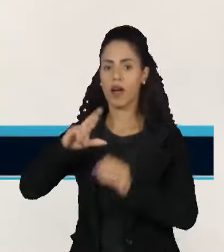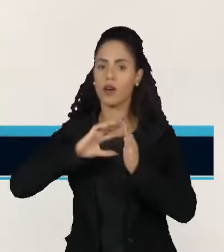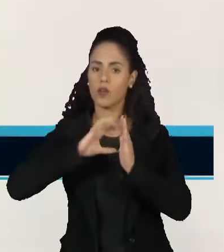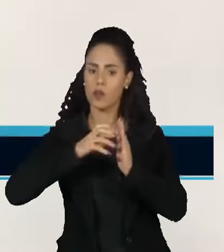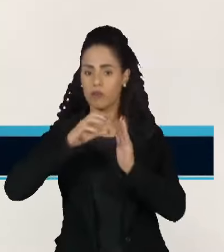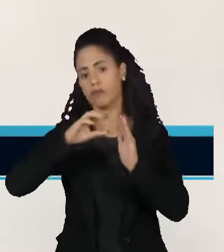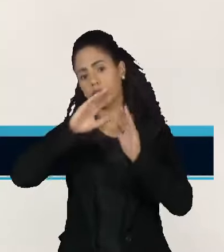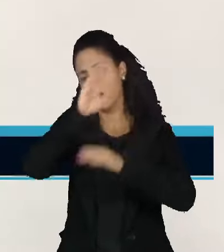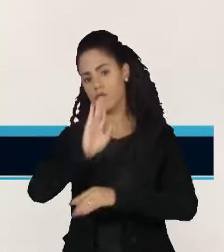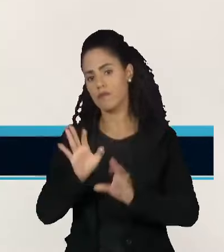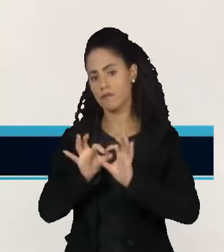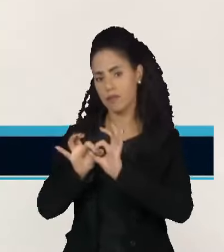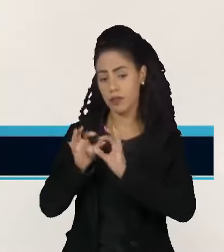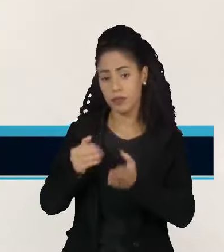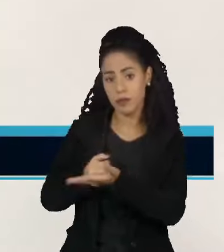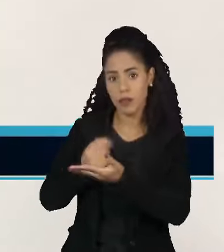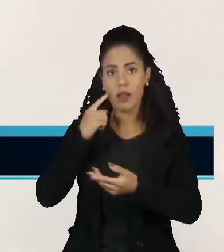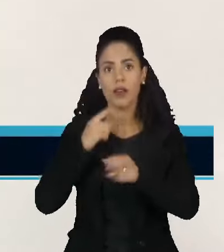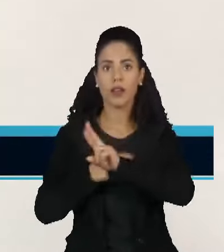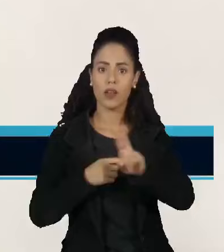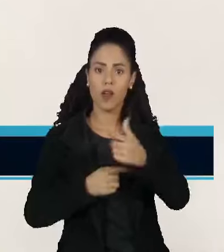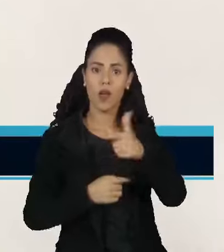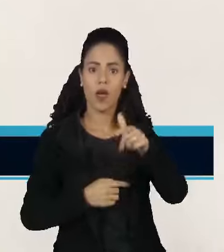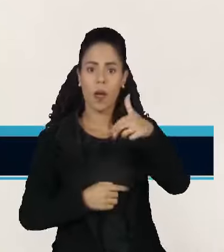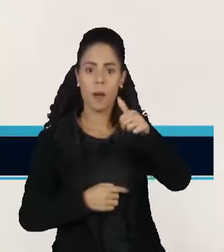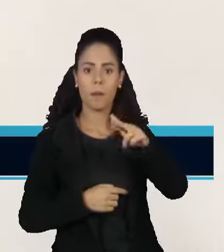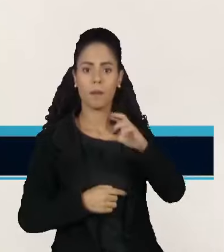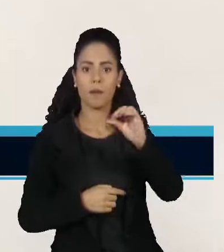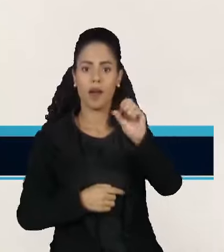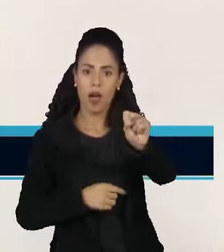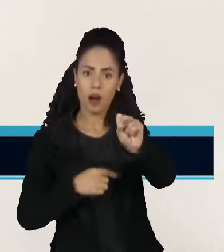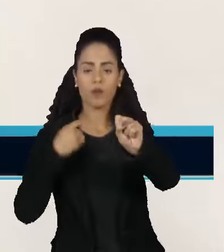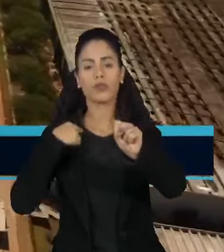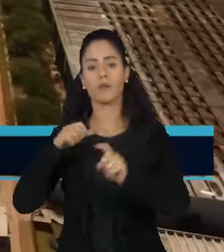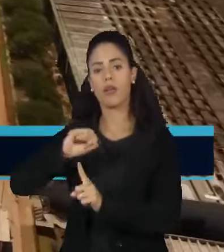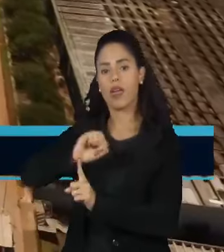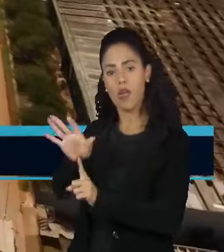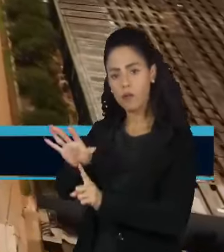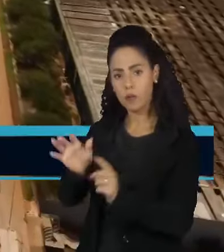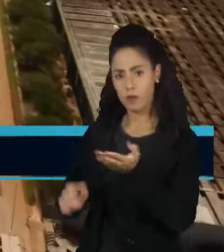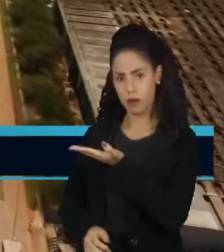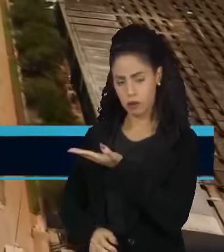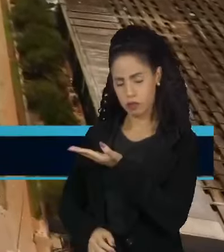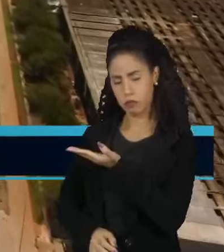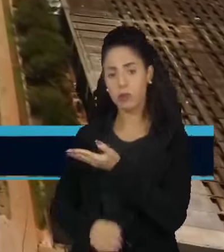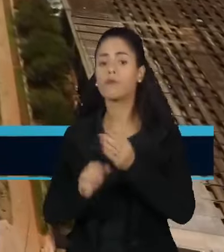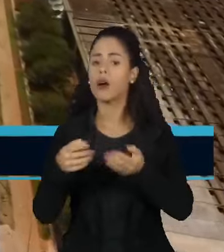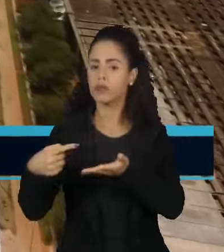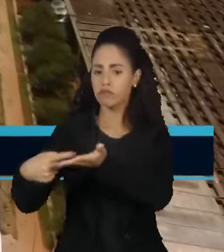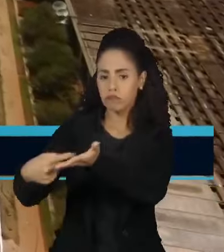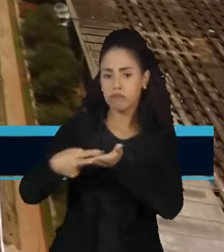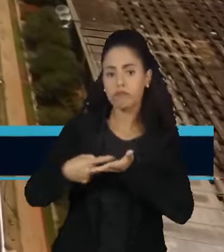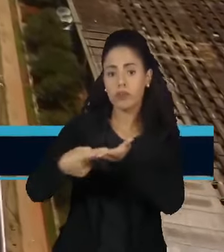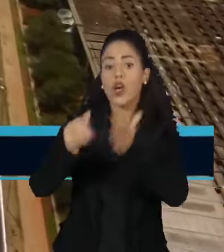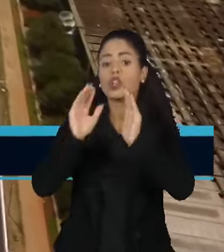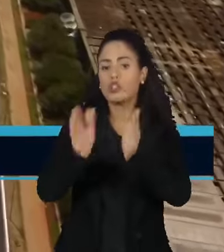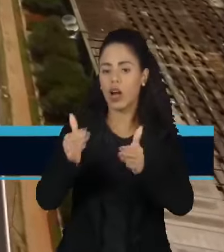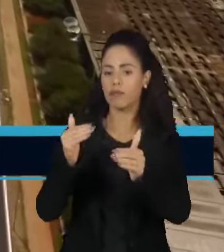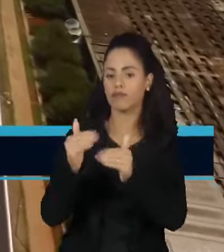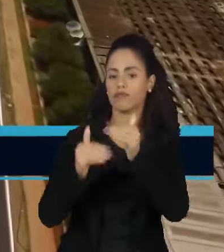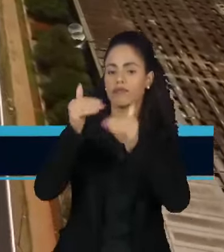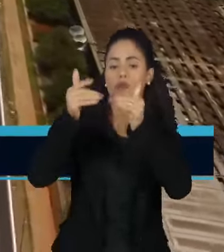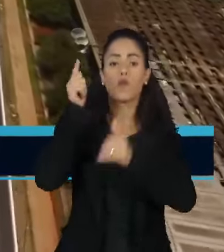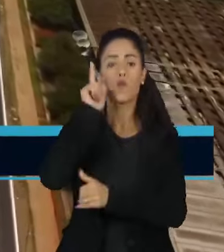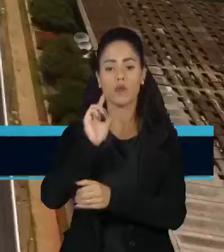Brasil. Agora surgiu o nome de Marcos Pereira, do Republicanos. Apesar das negociações já avançadas,